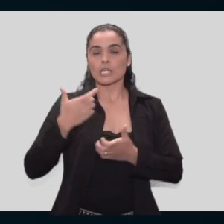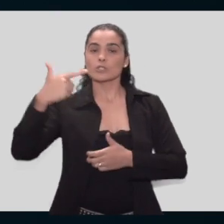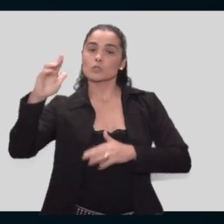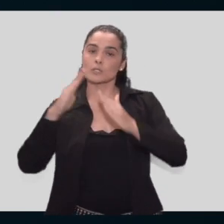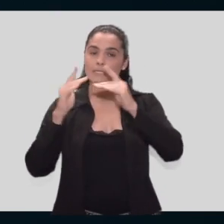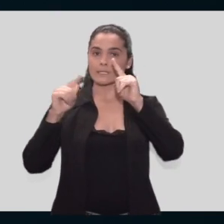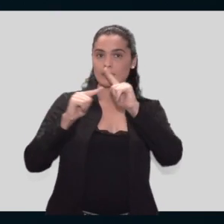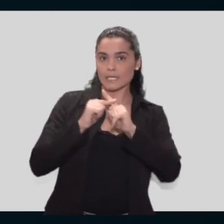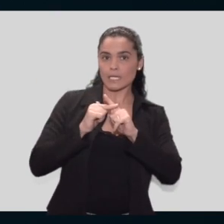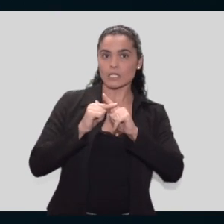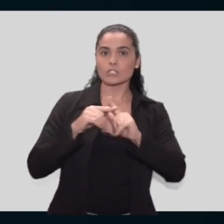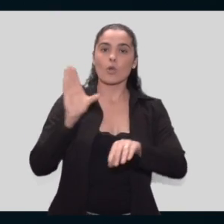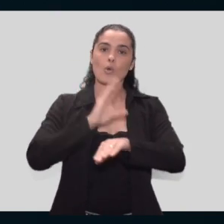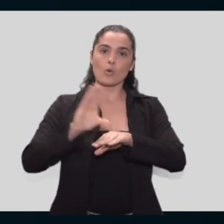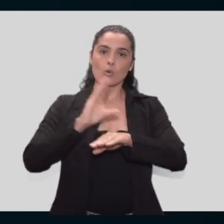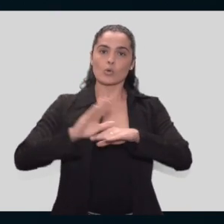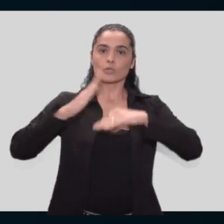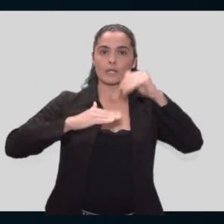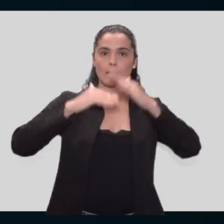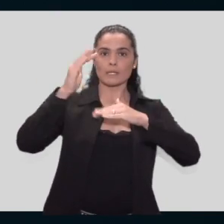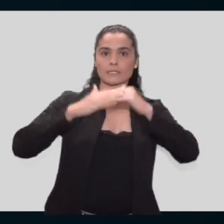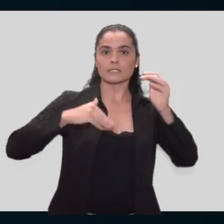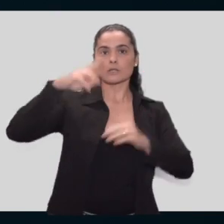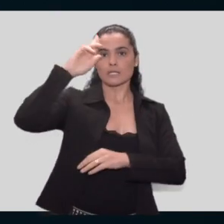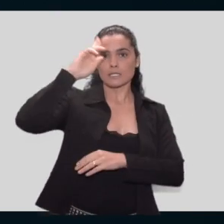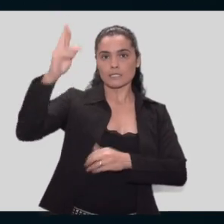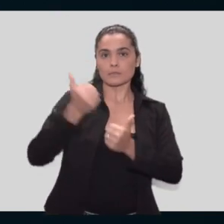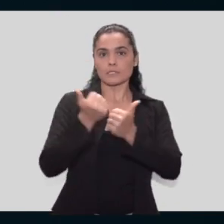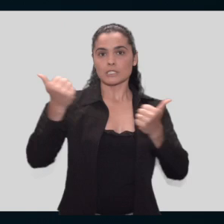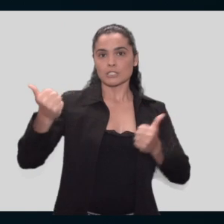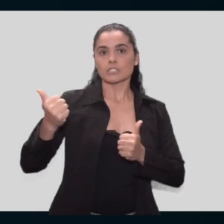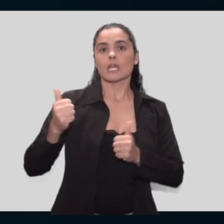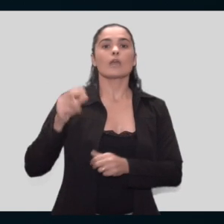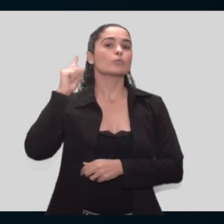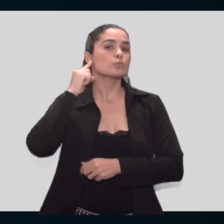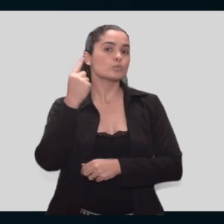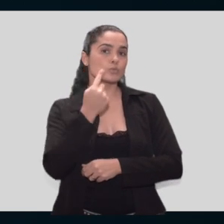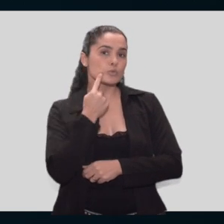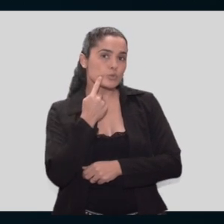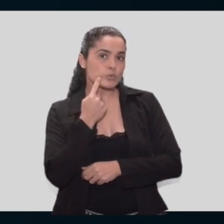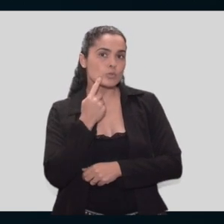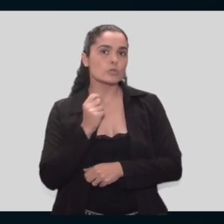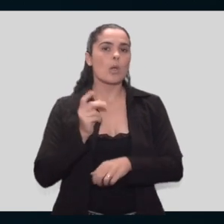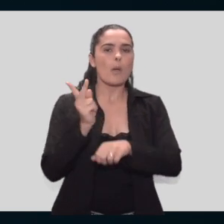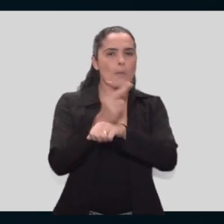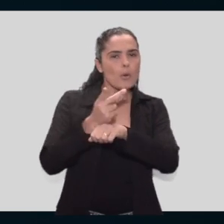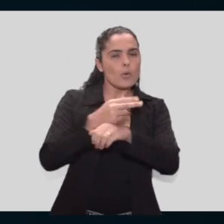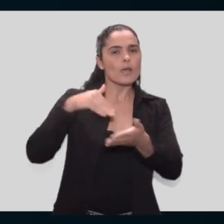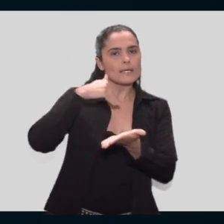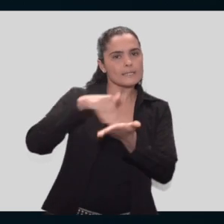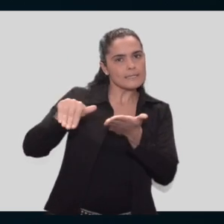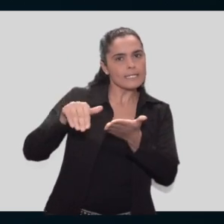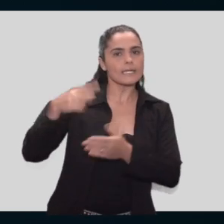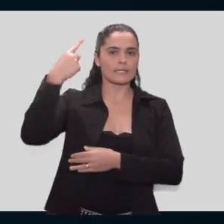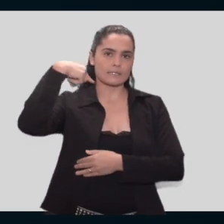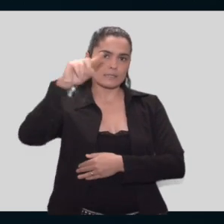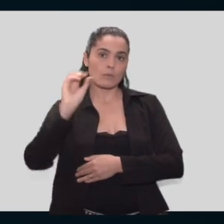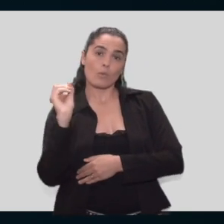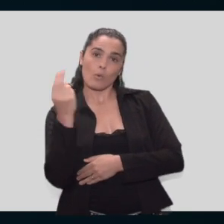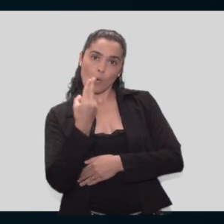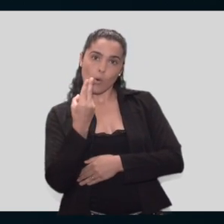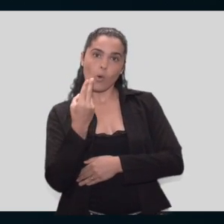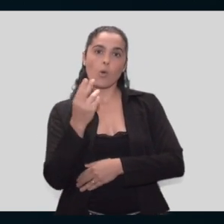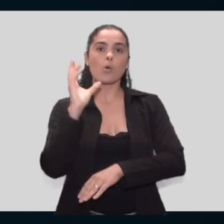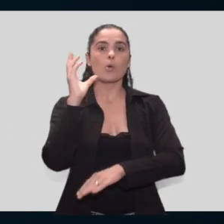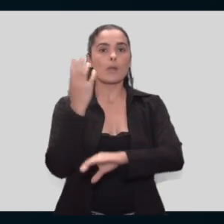de Capacitação de Líderes para Ministério com Surdos para pessoas de outras igrejas. Então, é só procurar a secretaria ao